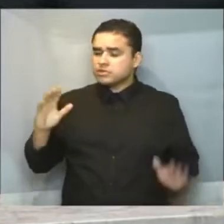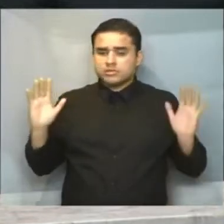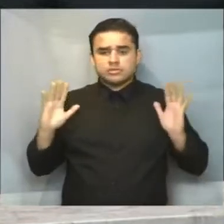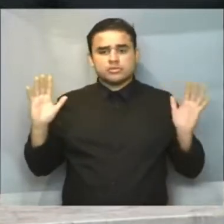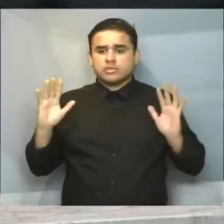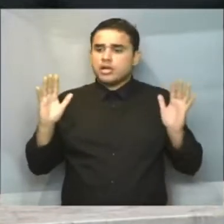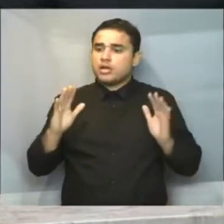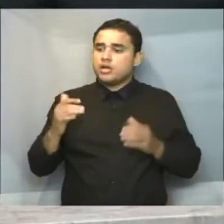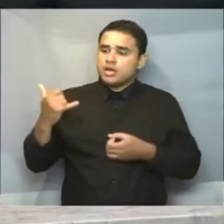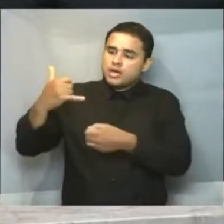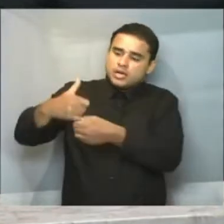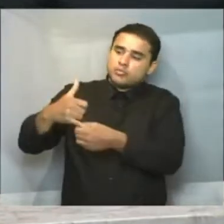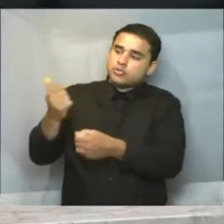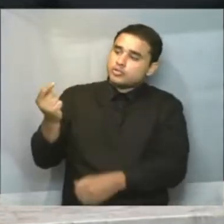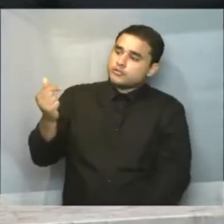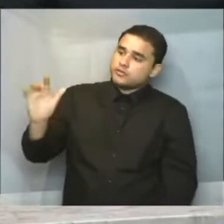caros da história.